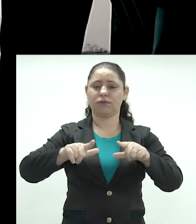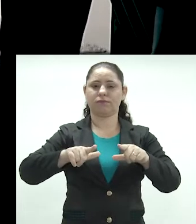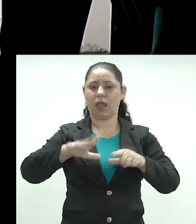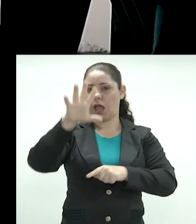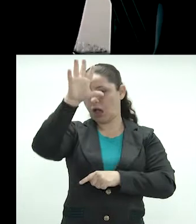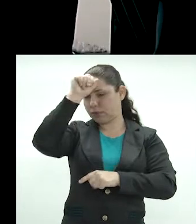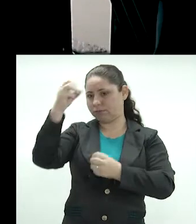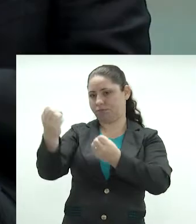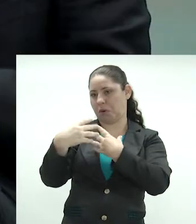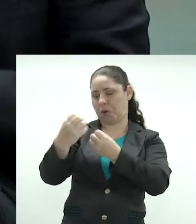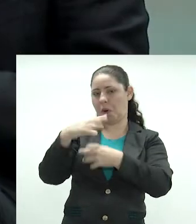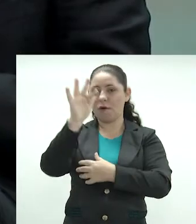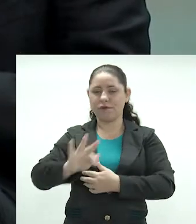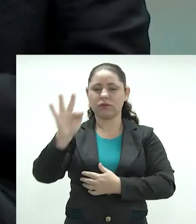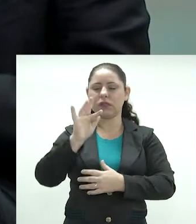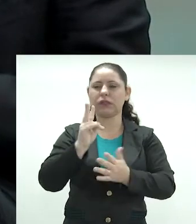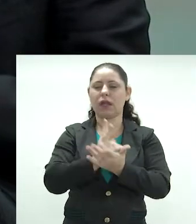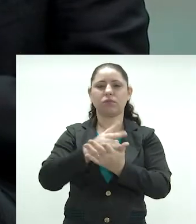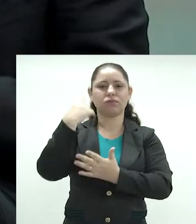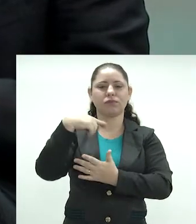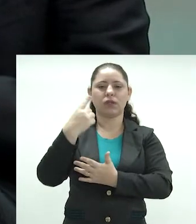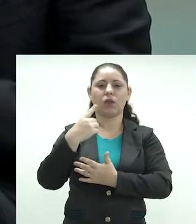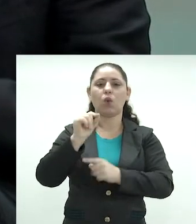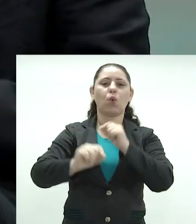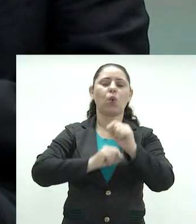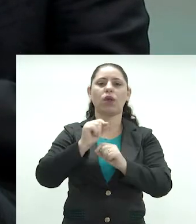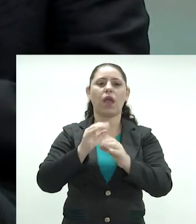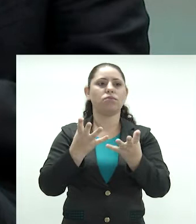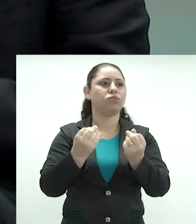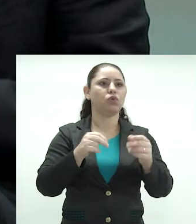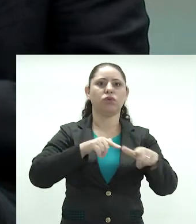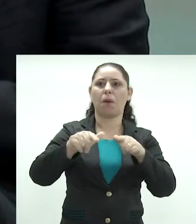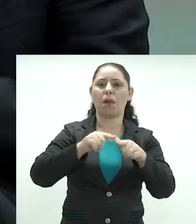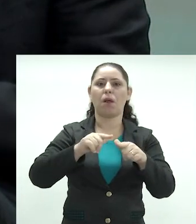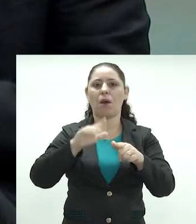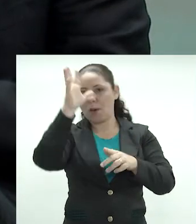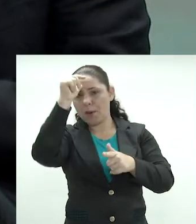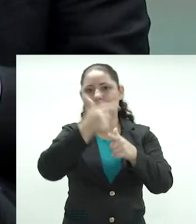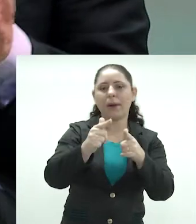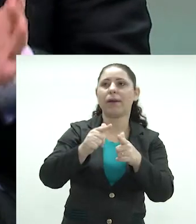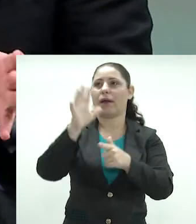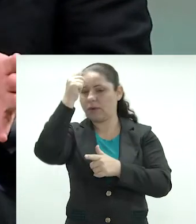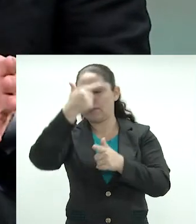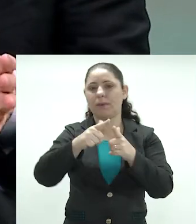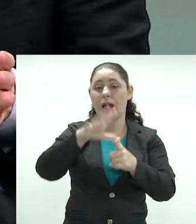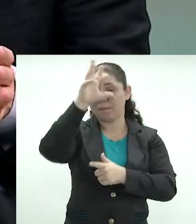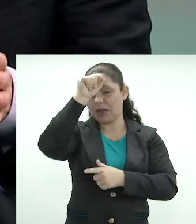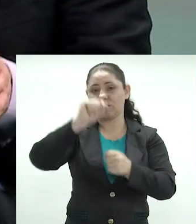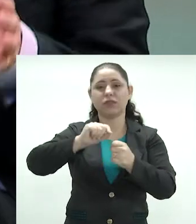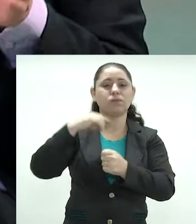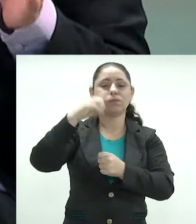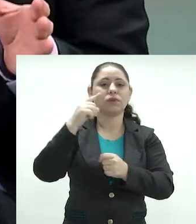trabalhar, nós fomos educados, desde a faculdade, todo mundo que faz faculdade de Direito, a ser grandes demandistas. É a cultura do Brasil.